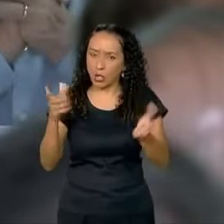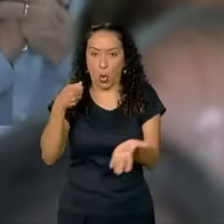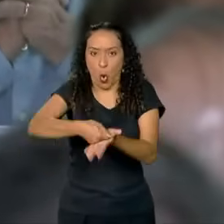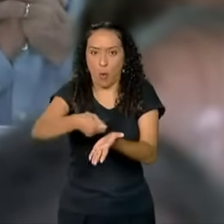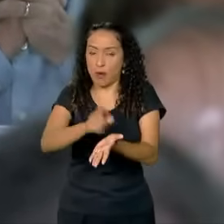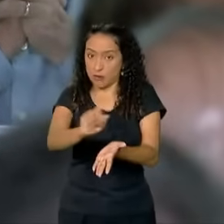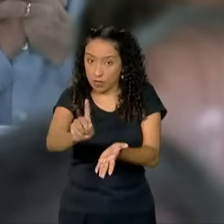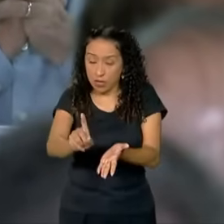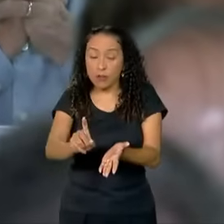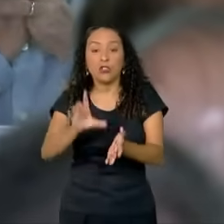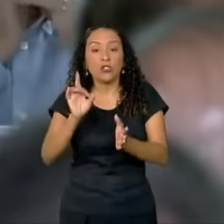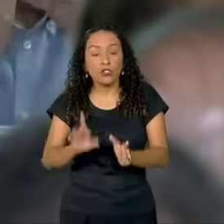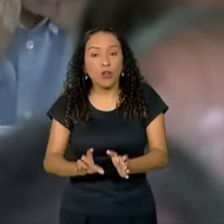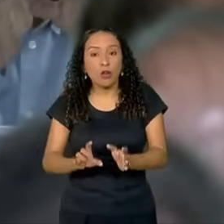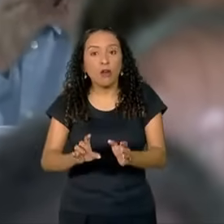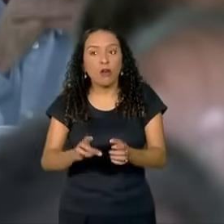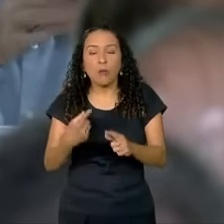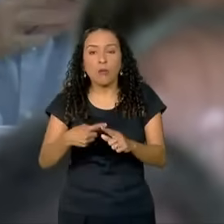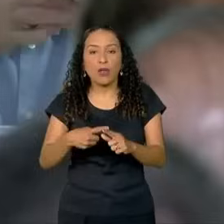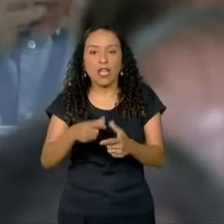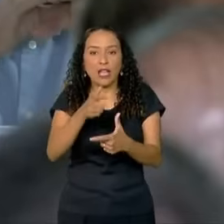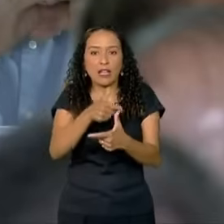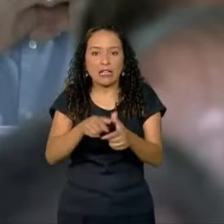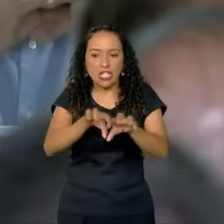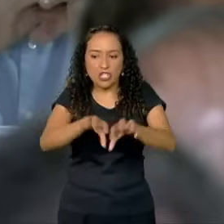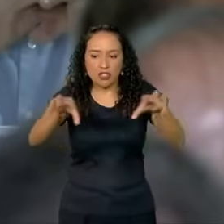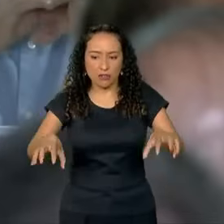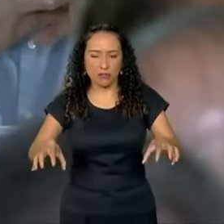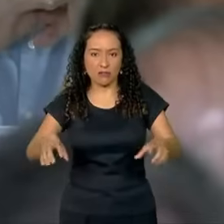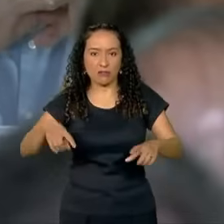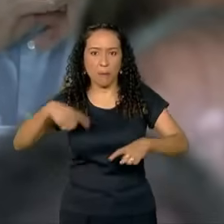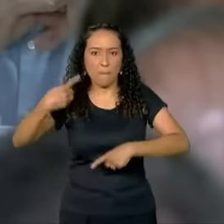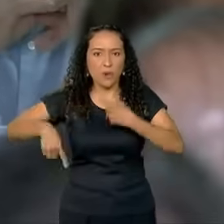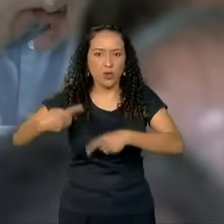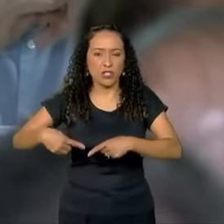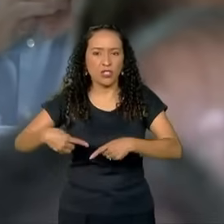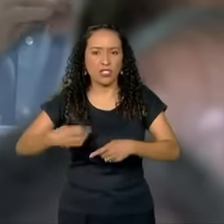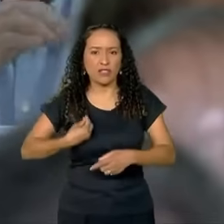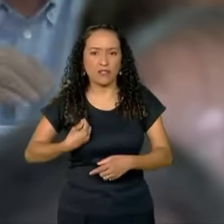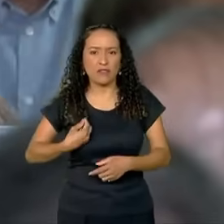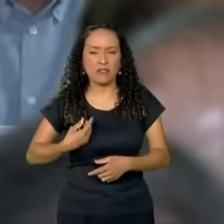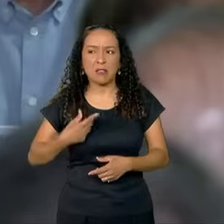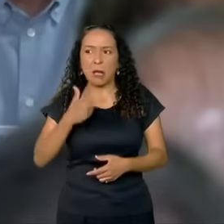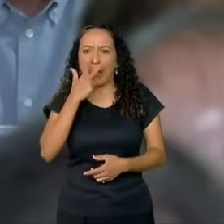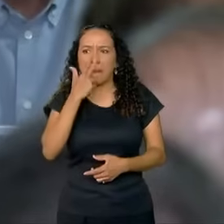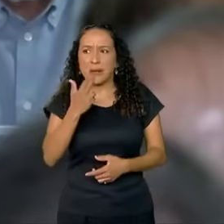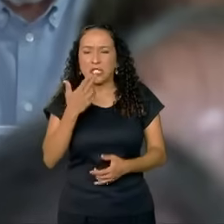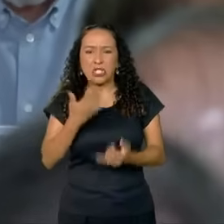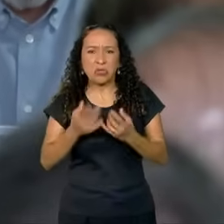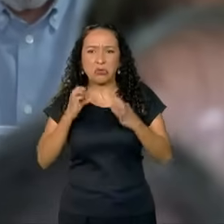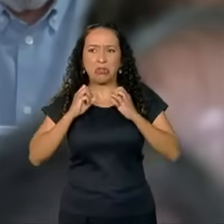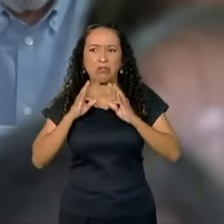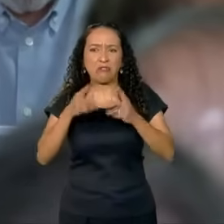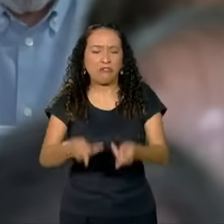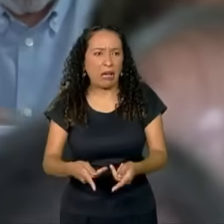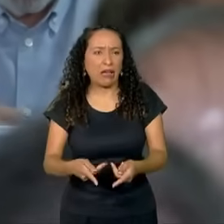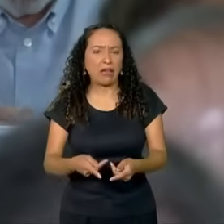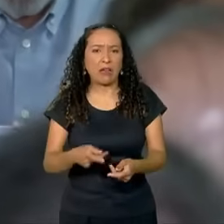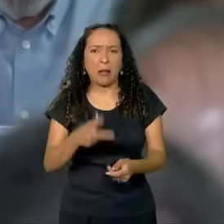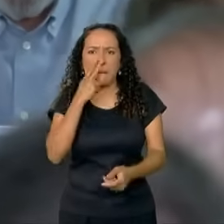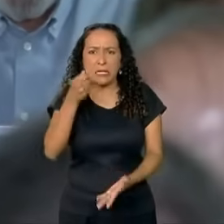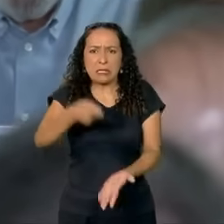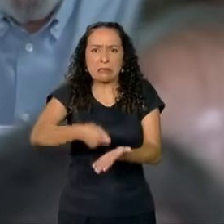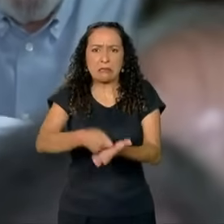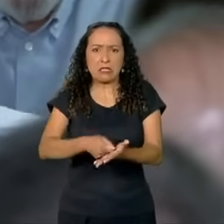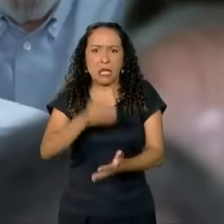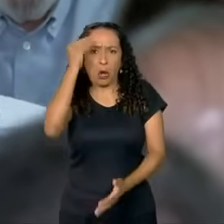cobrança, porque a divisão política que a gente vive, parece que qualquer coisa que a gente fale, ó, precisamos disso, precisamos daquilo, parece que está